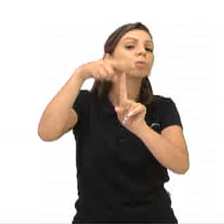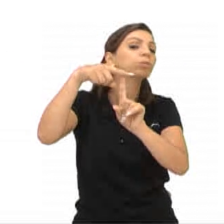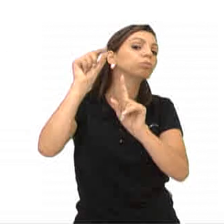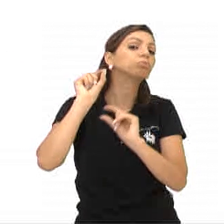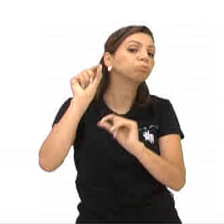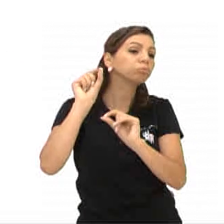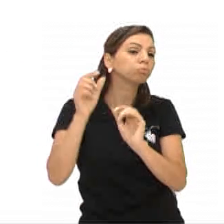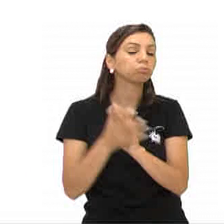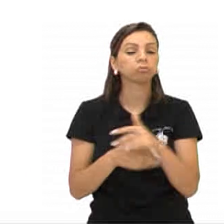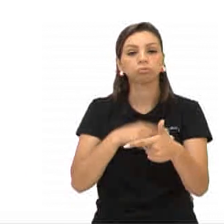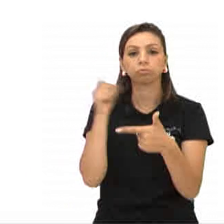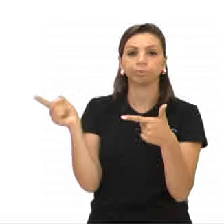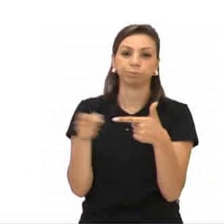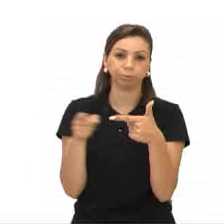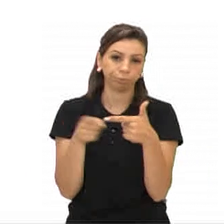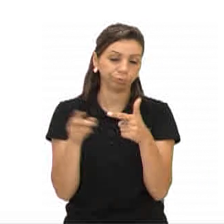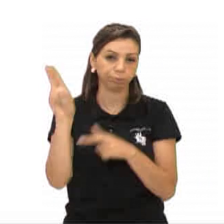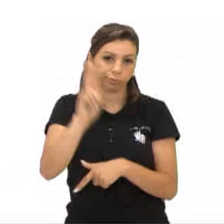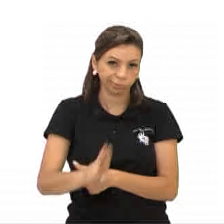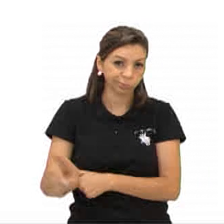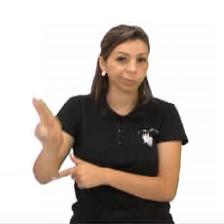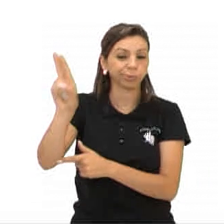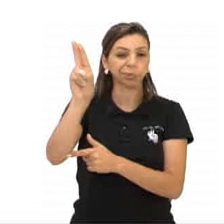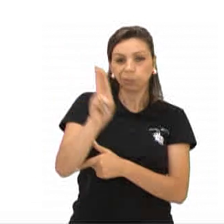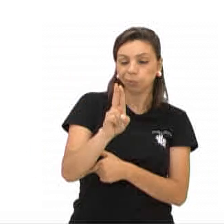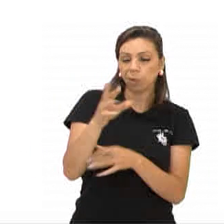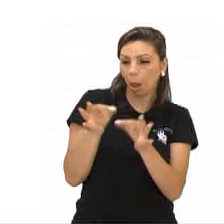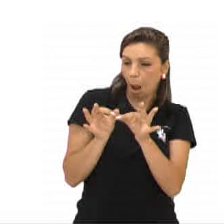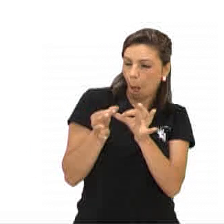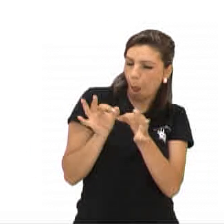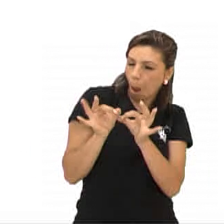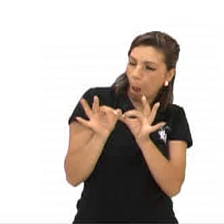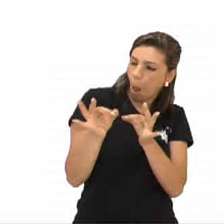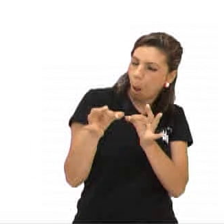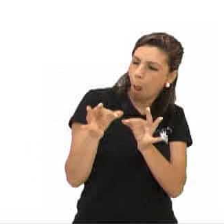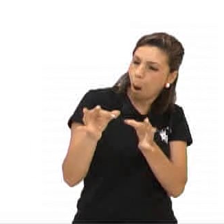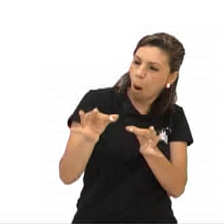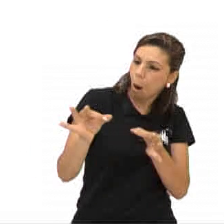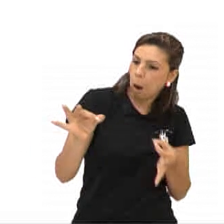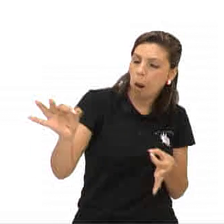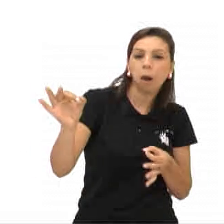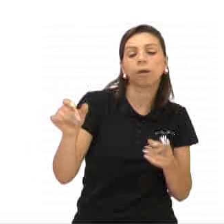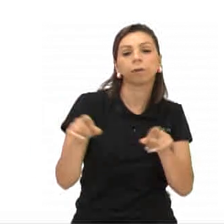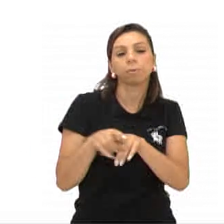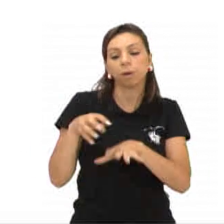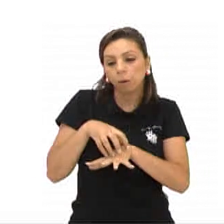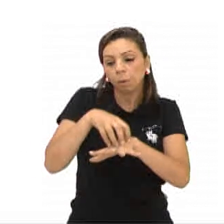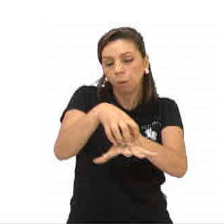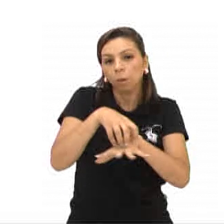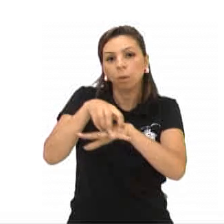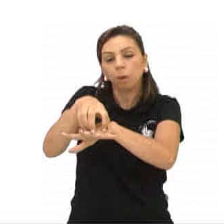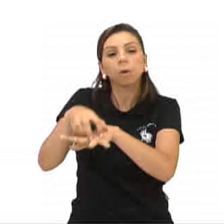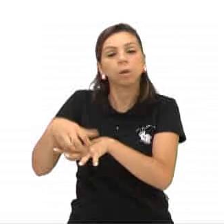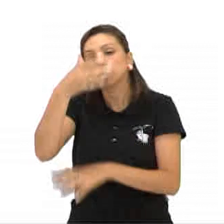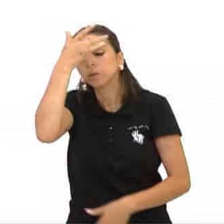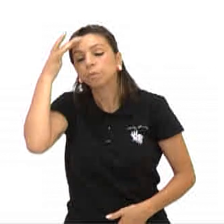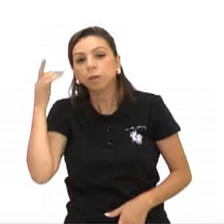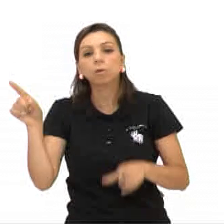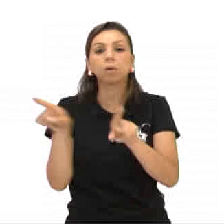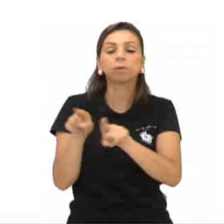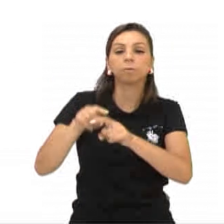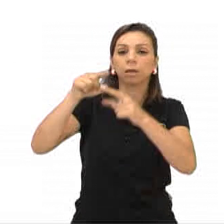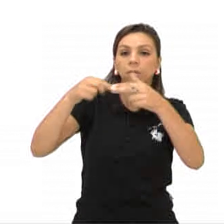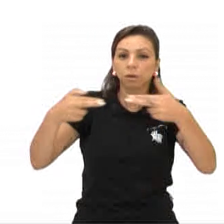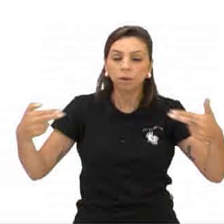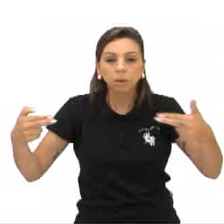transporte? Item 2. Utilizado para grandes distâncias, envolvendo principalmente o deslocamento de pessoas, mercadorias